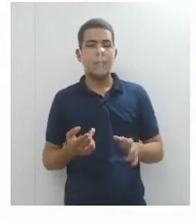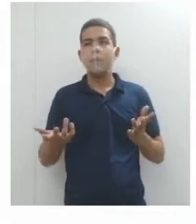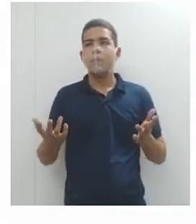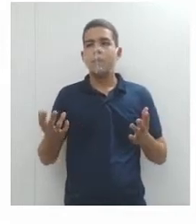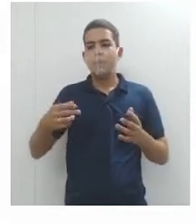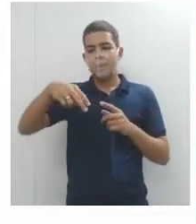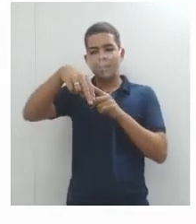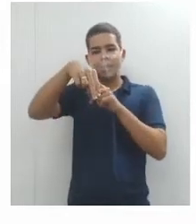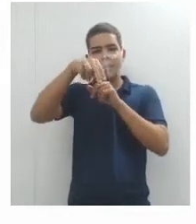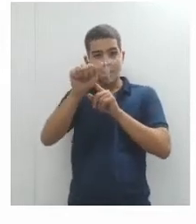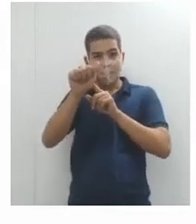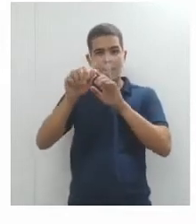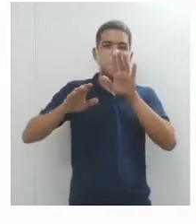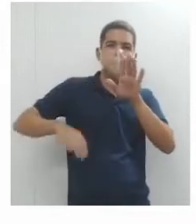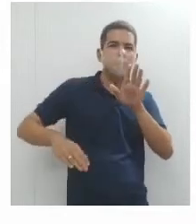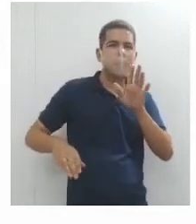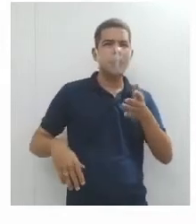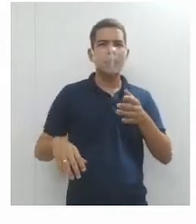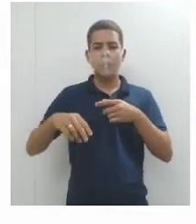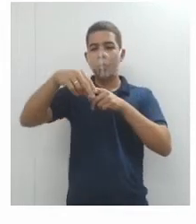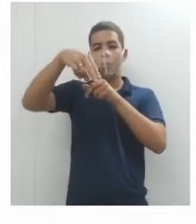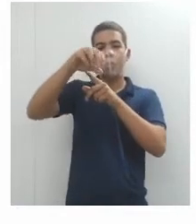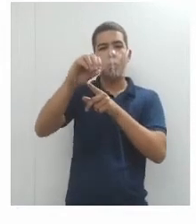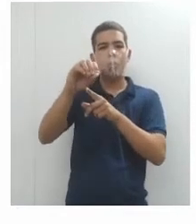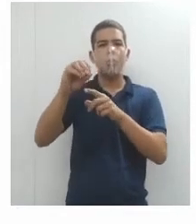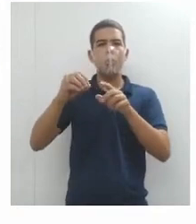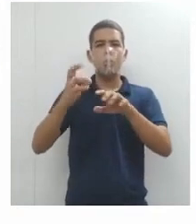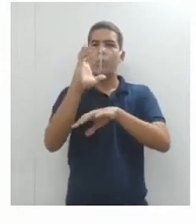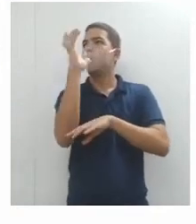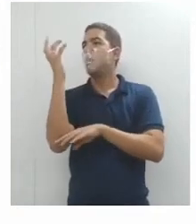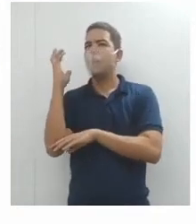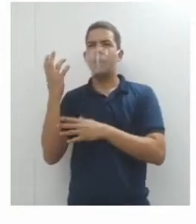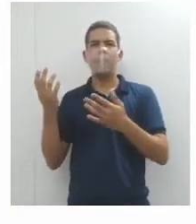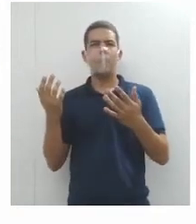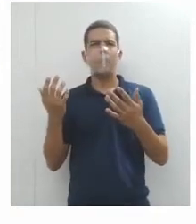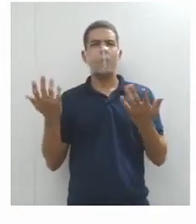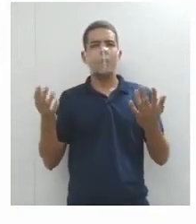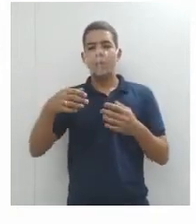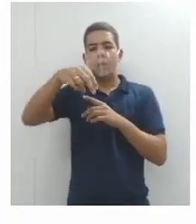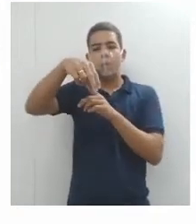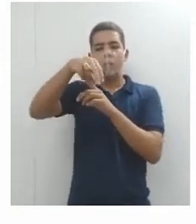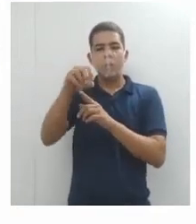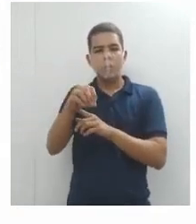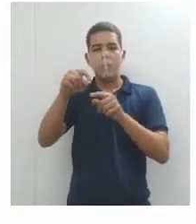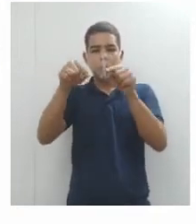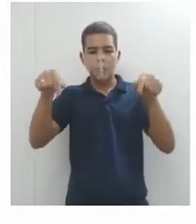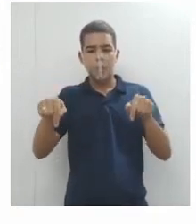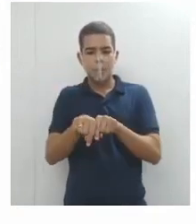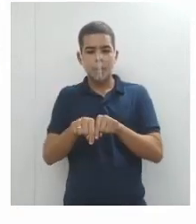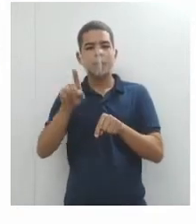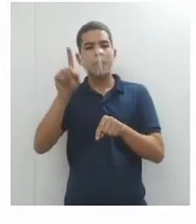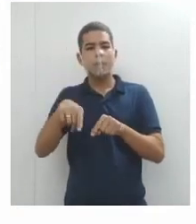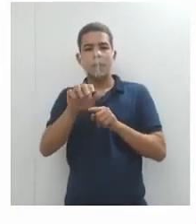campo, no seu quarto, são locuções adverbiais de lugar, tá certo? Então, percebam